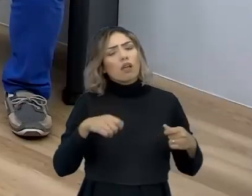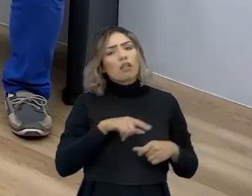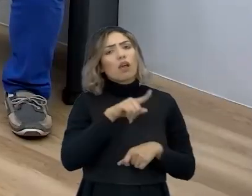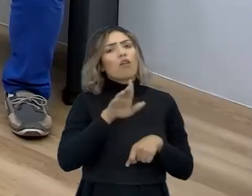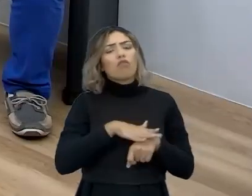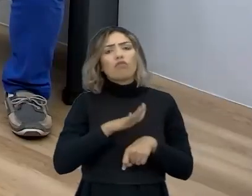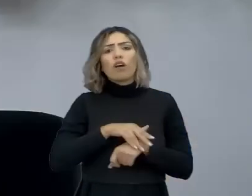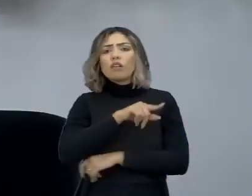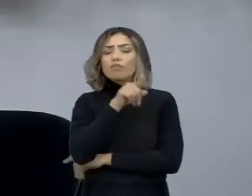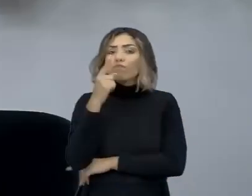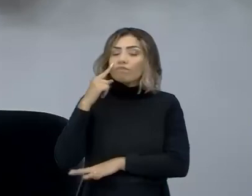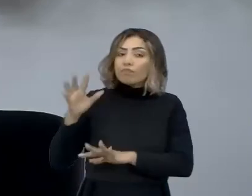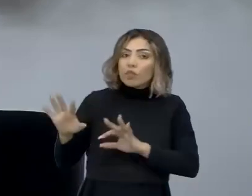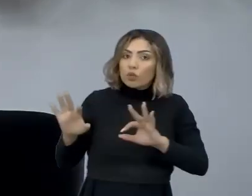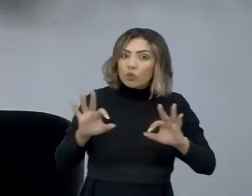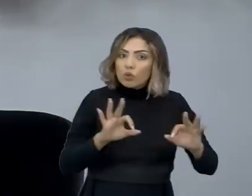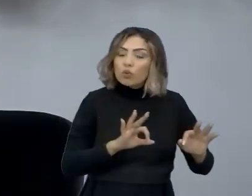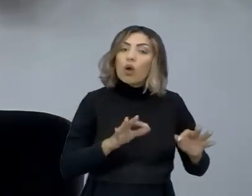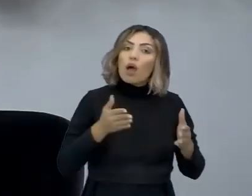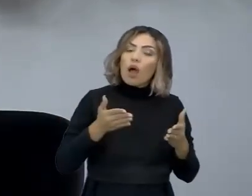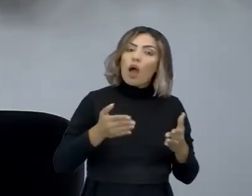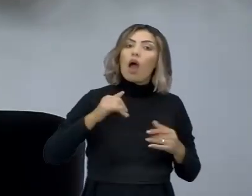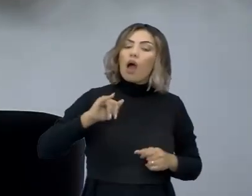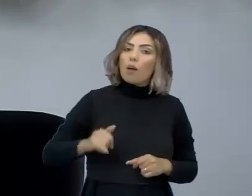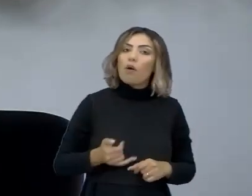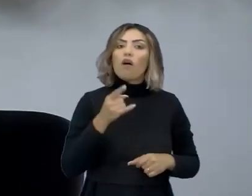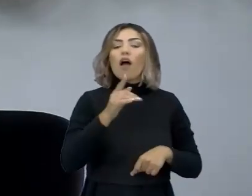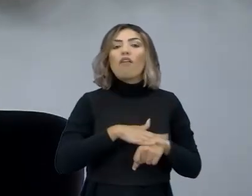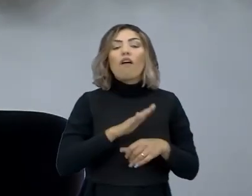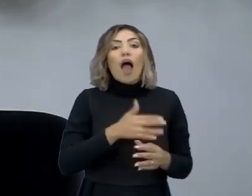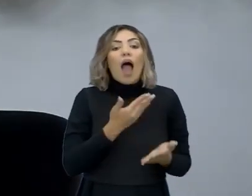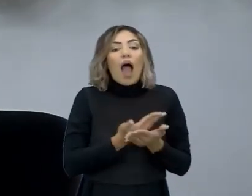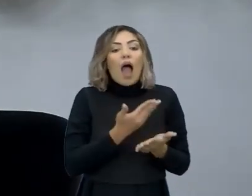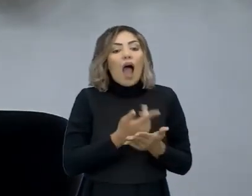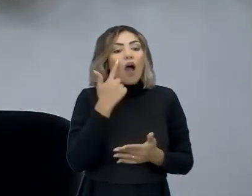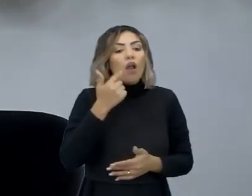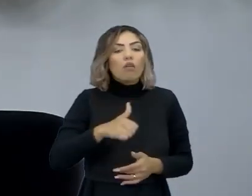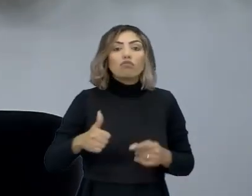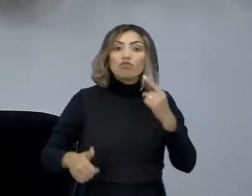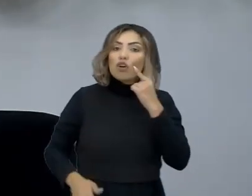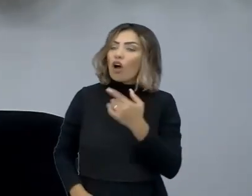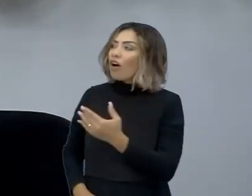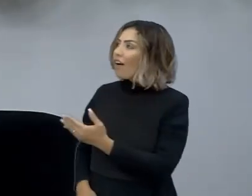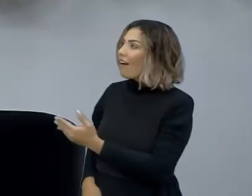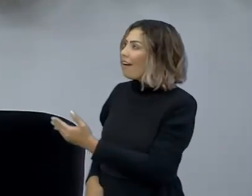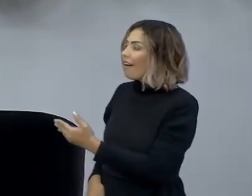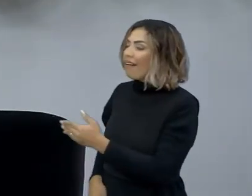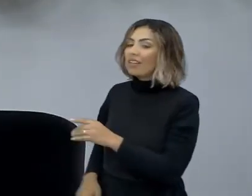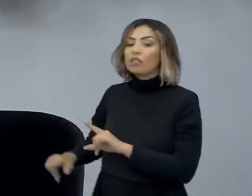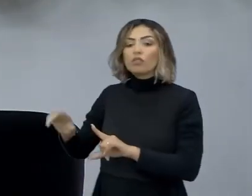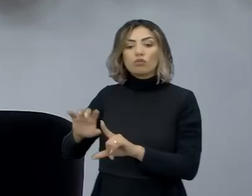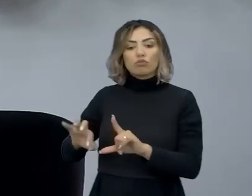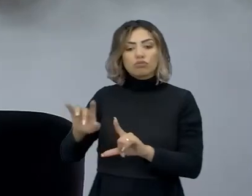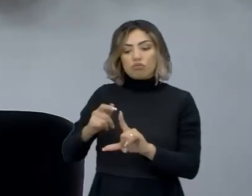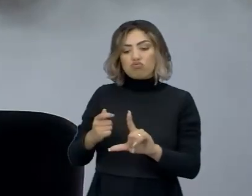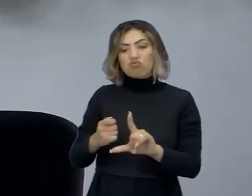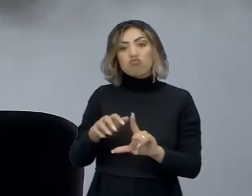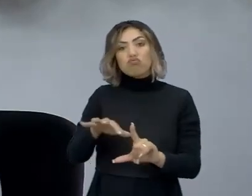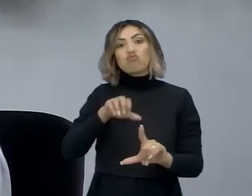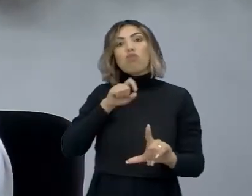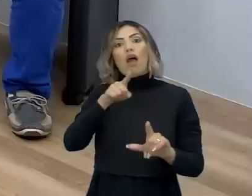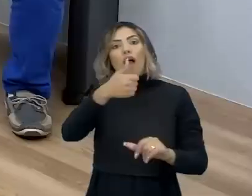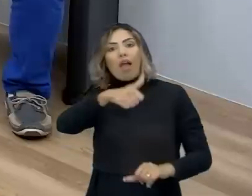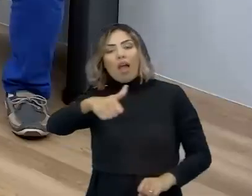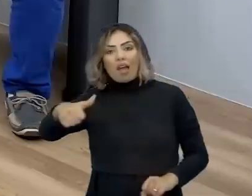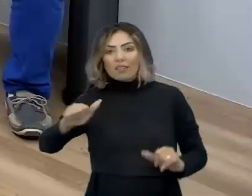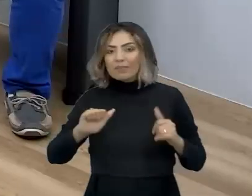vai esquecer, você que está nos assistindo aí, faz aí agora a avaliação da nossa aula, vai aparecer, já está aparecendo o link aí para você. Por hoje é só, né, Alexandre? Um